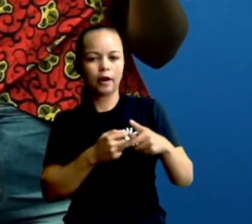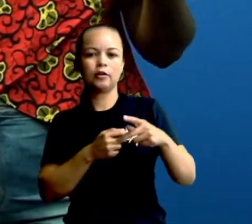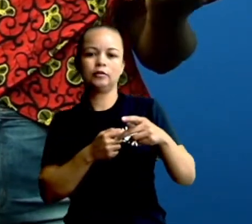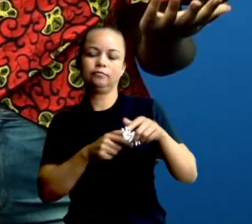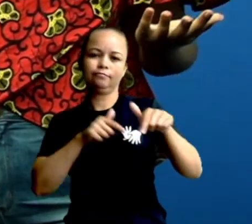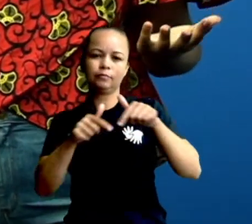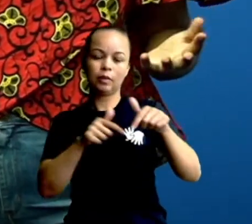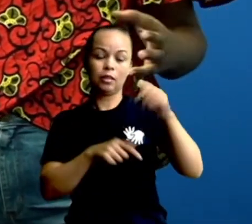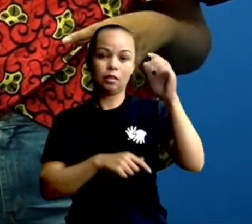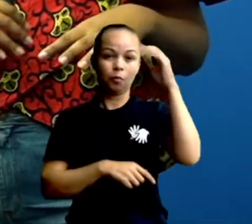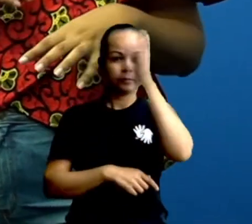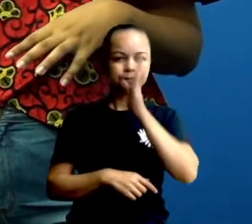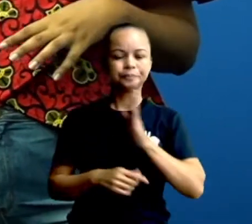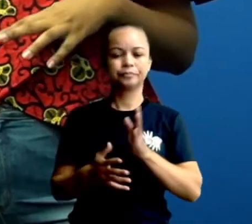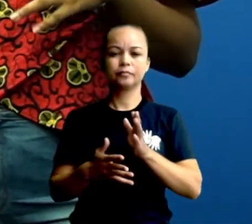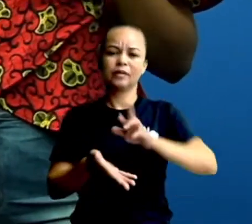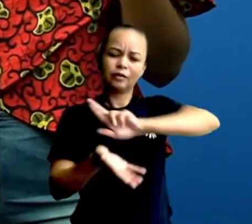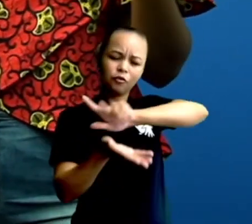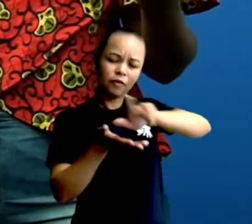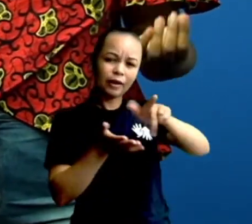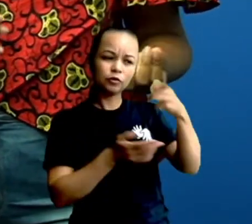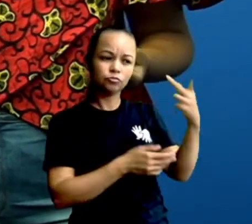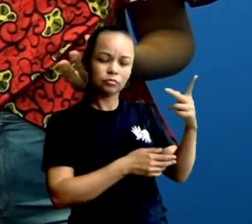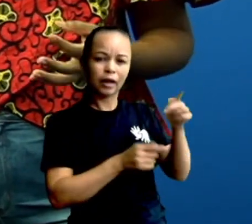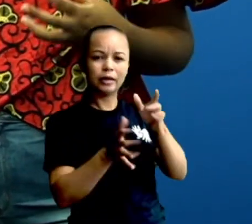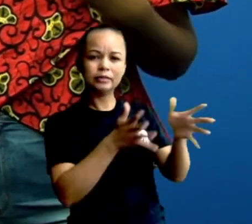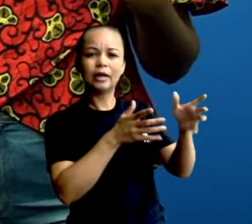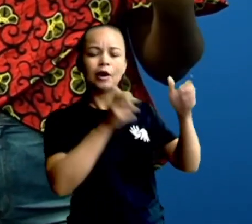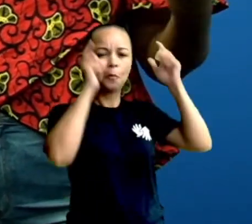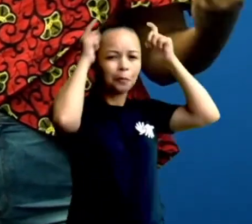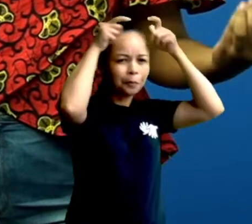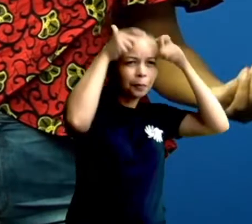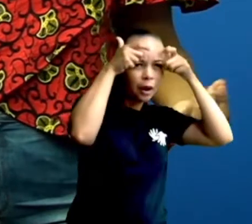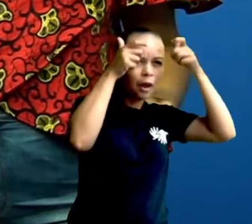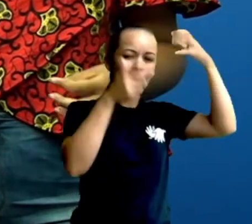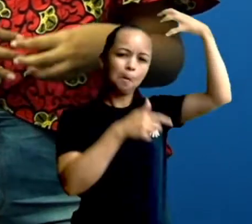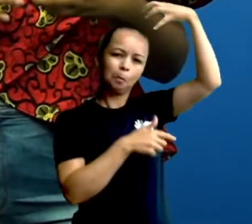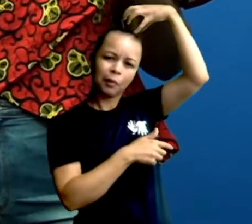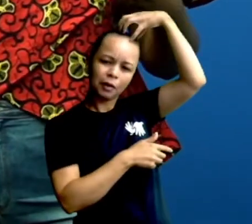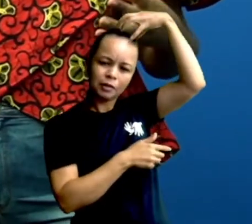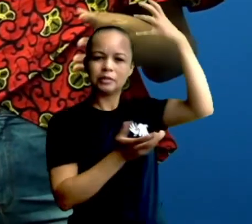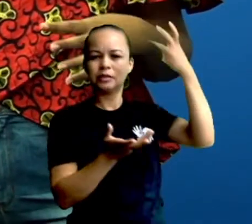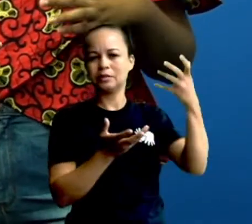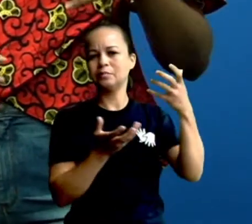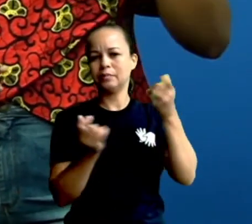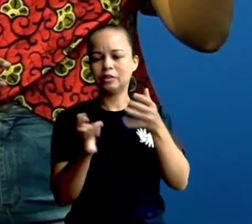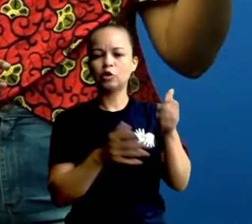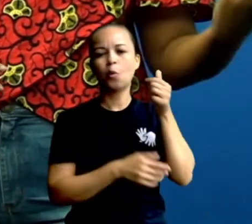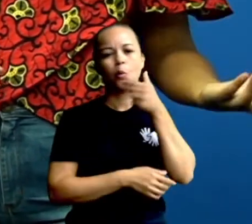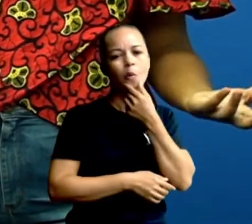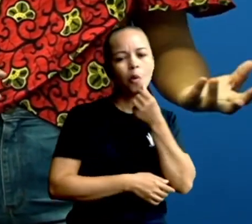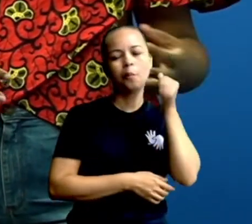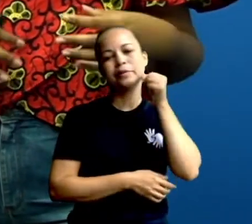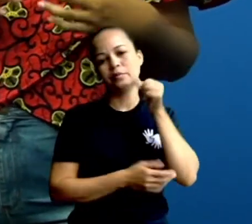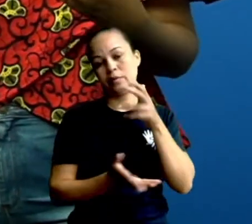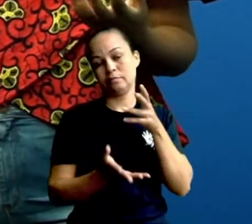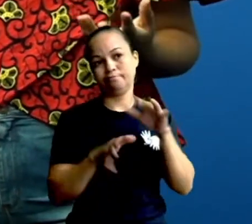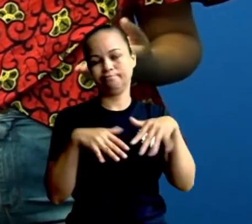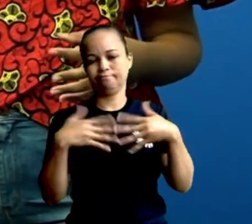Inclusive, muitos deles eram reis, rainhas, príncipes e princesas. Não quer dizer que lá na